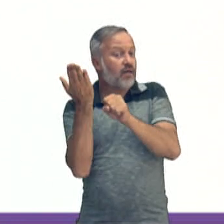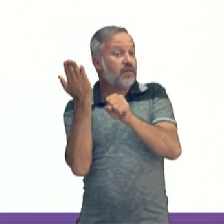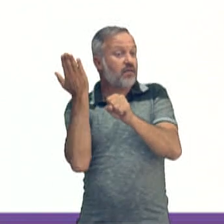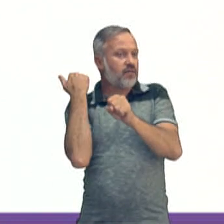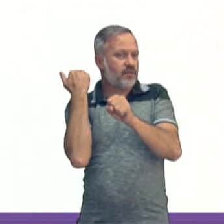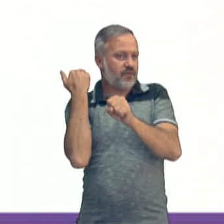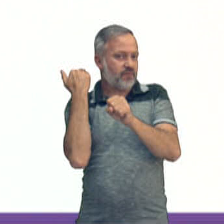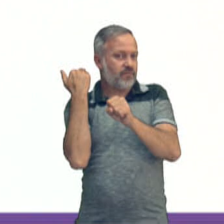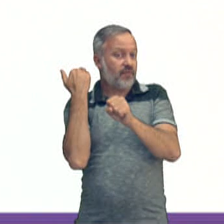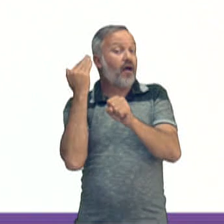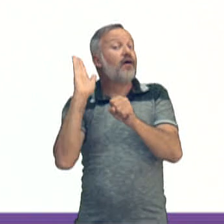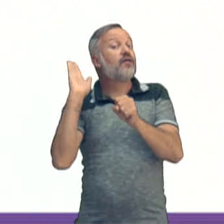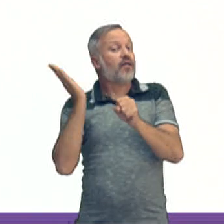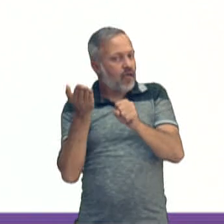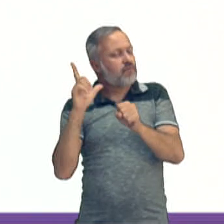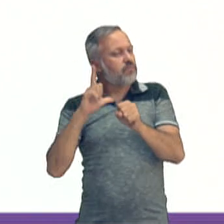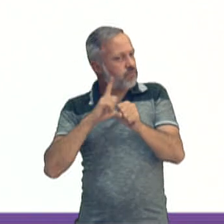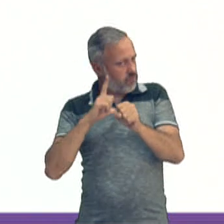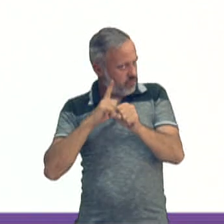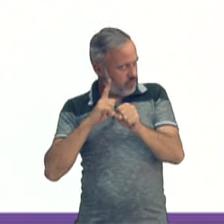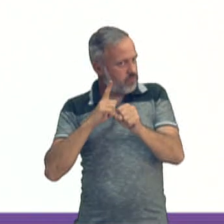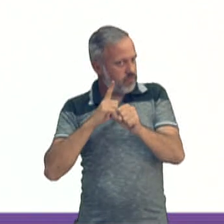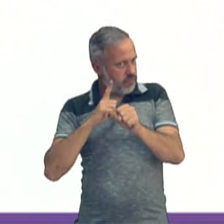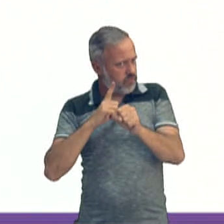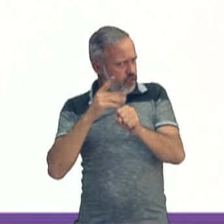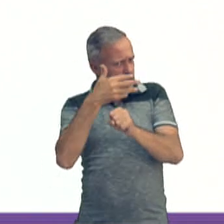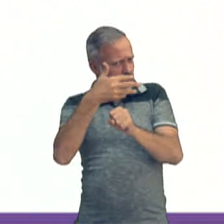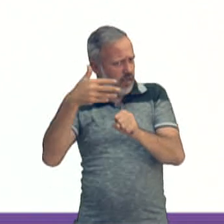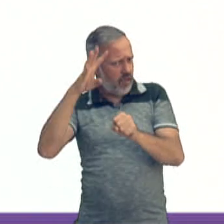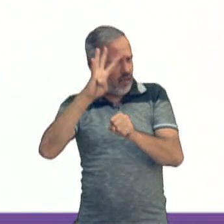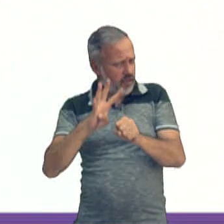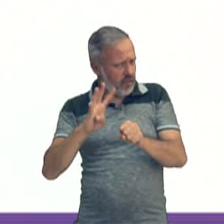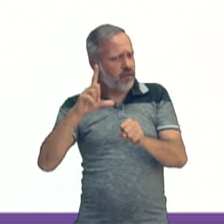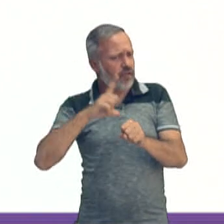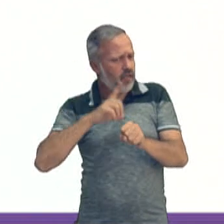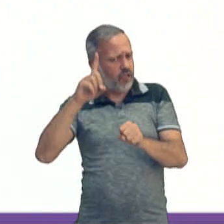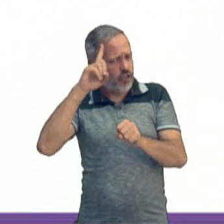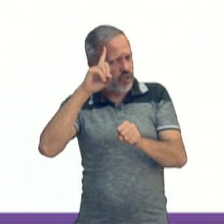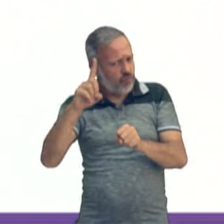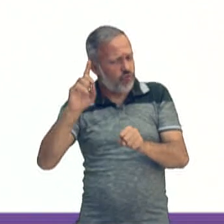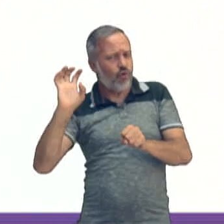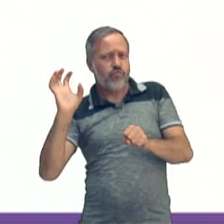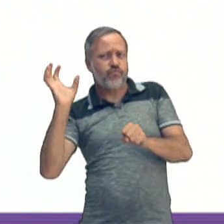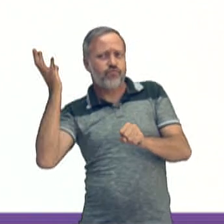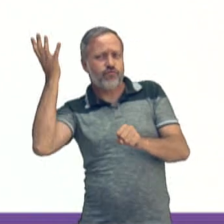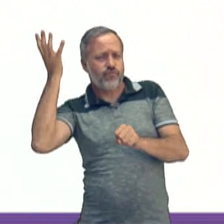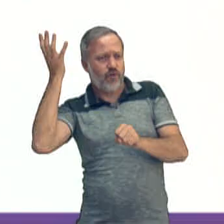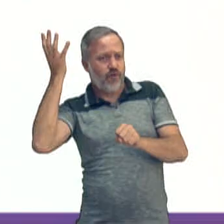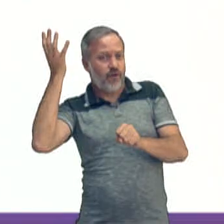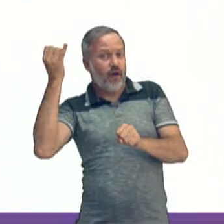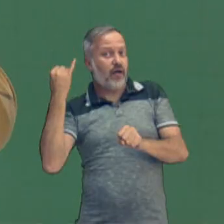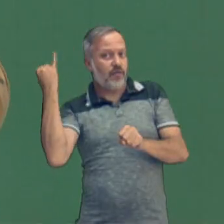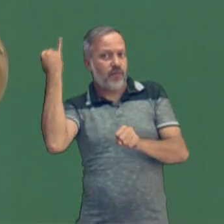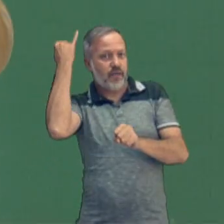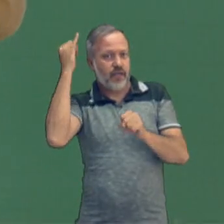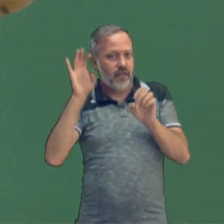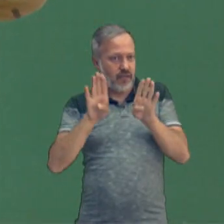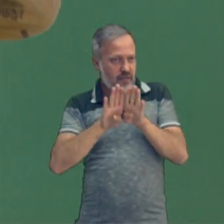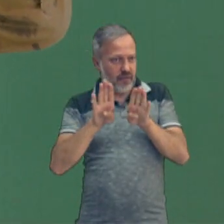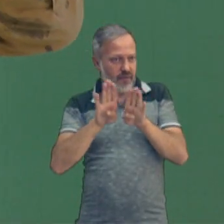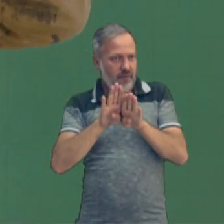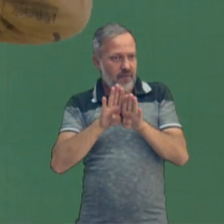atrás, considerando que estamos em 2020. É um monumento mesolítico, sabe que tem as fases